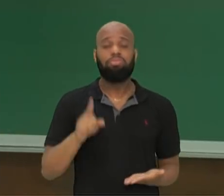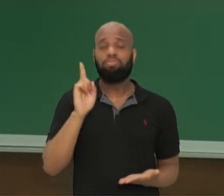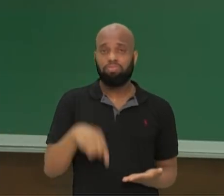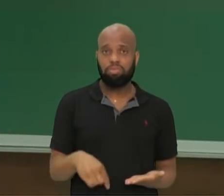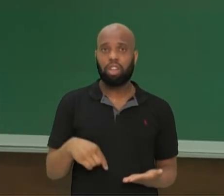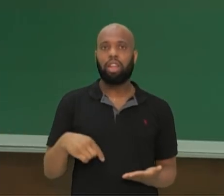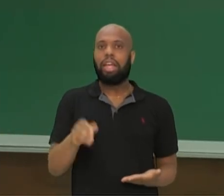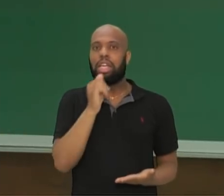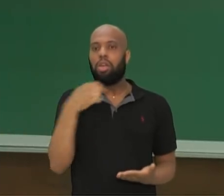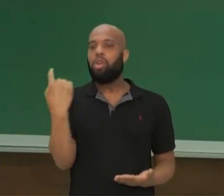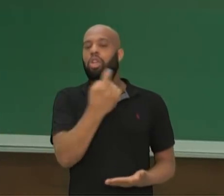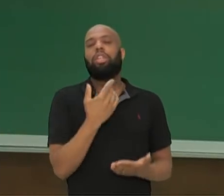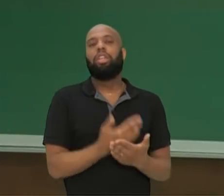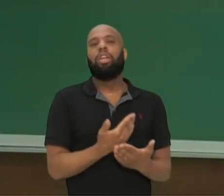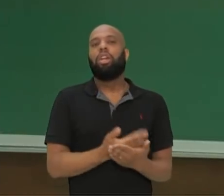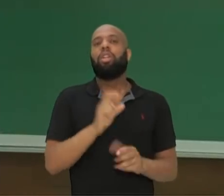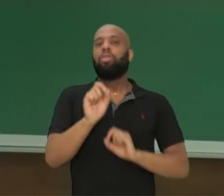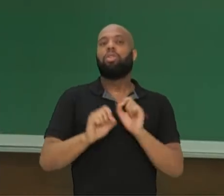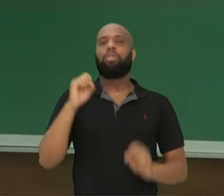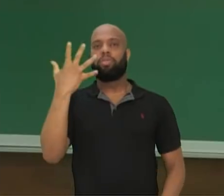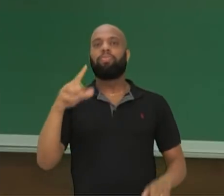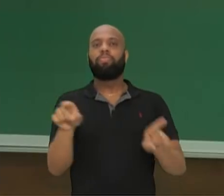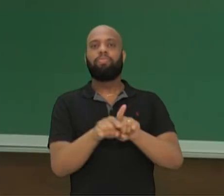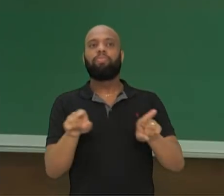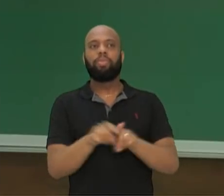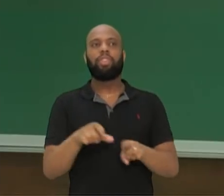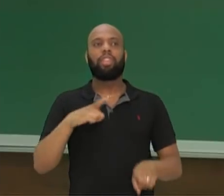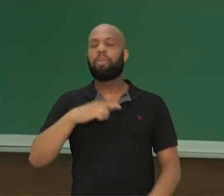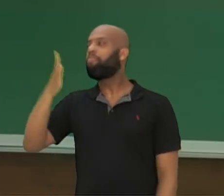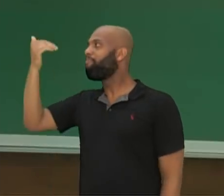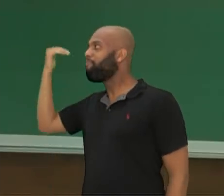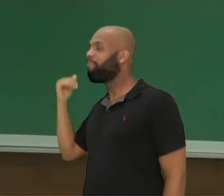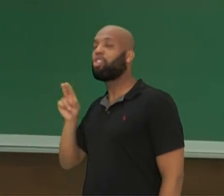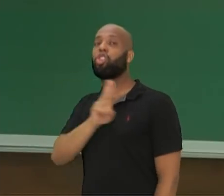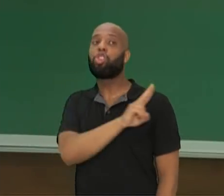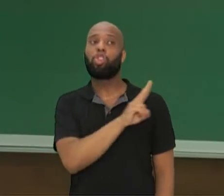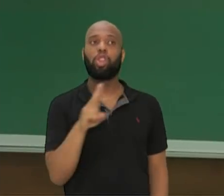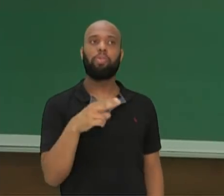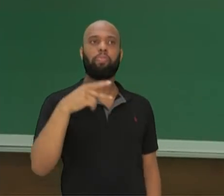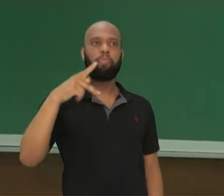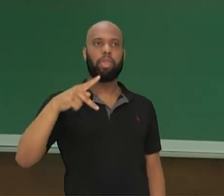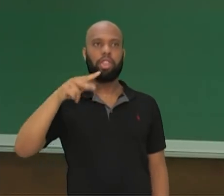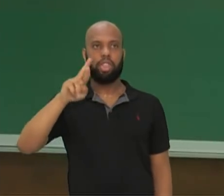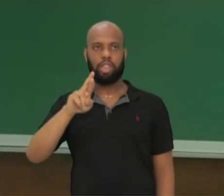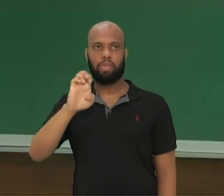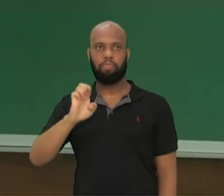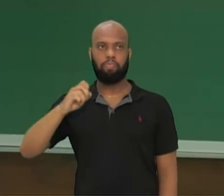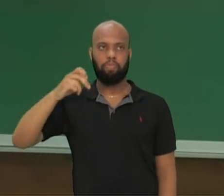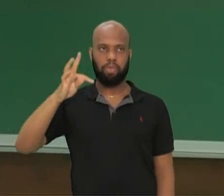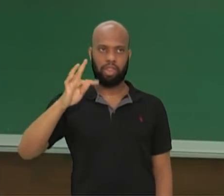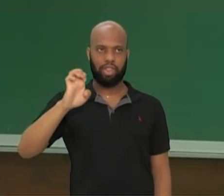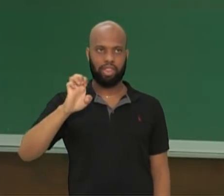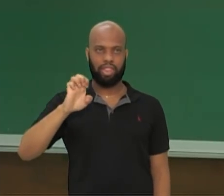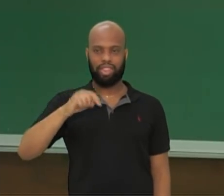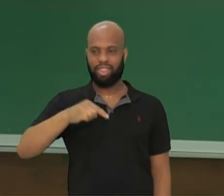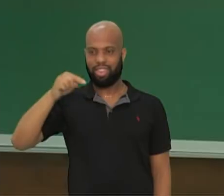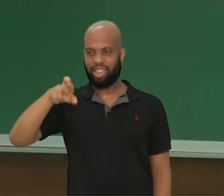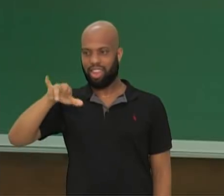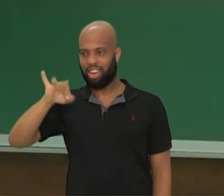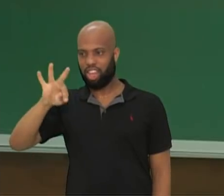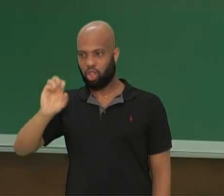a nossa aula. E nós temos o pretérito. Mas esse nome pretérito, o que vem a ser o pretérito